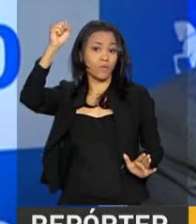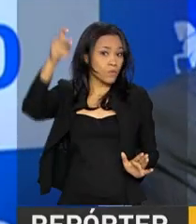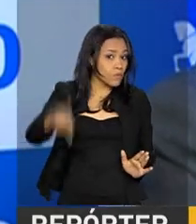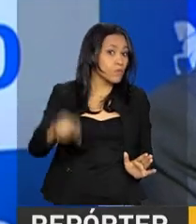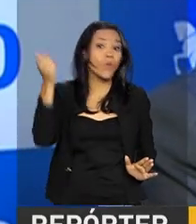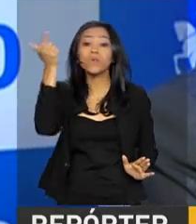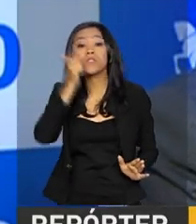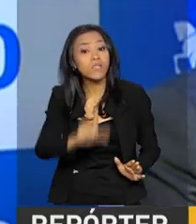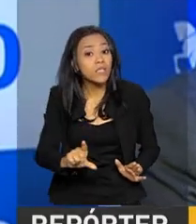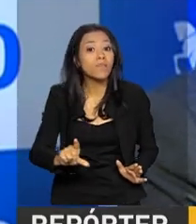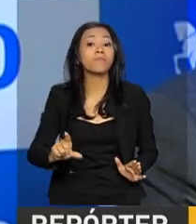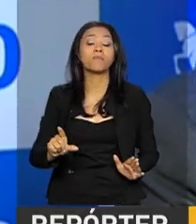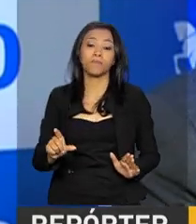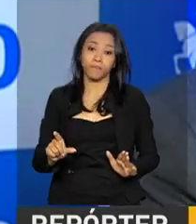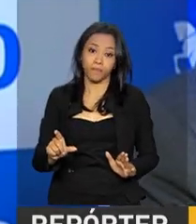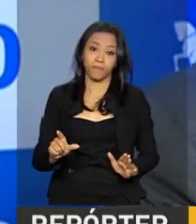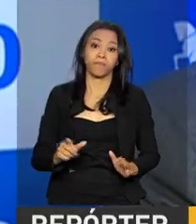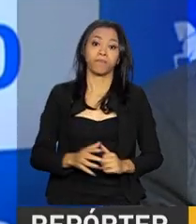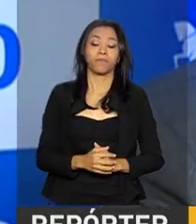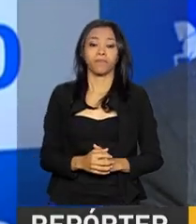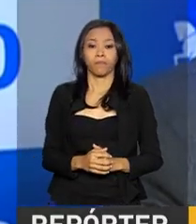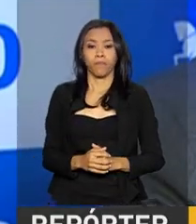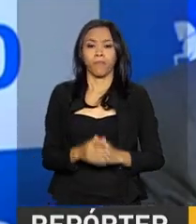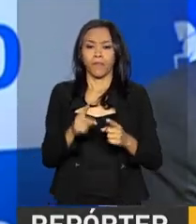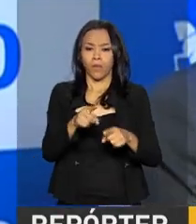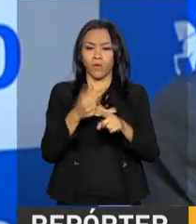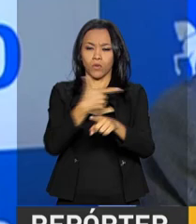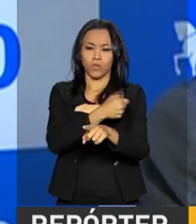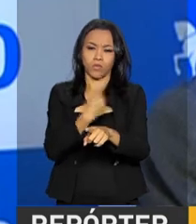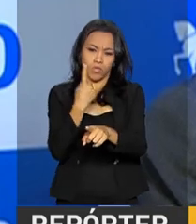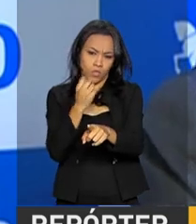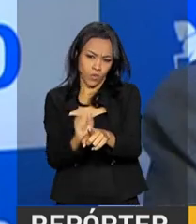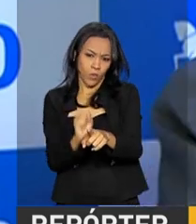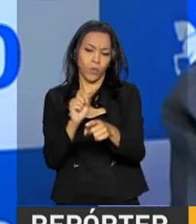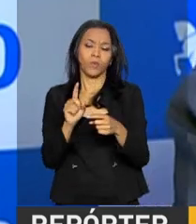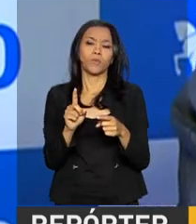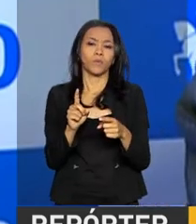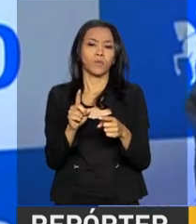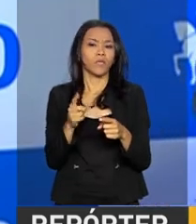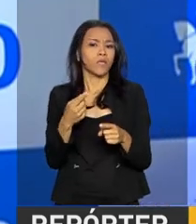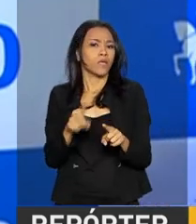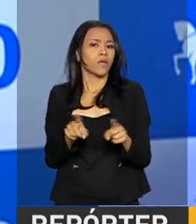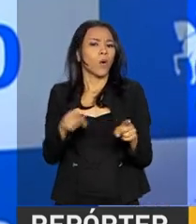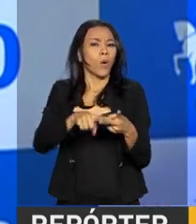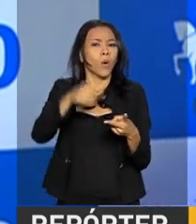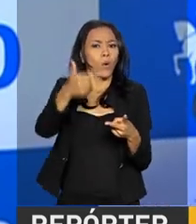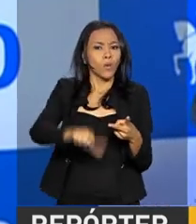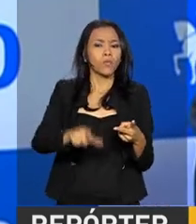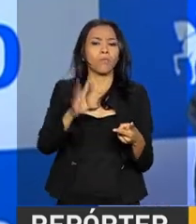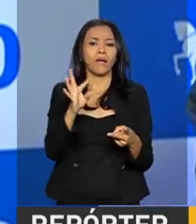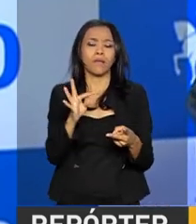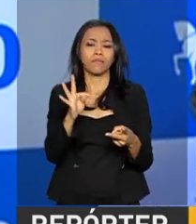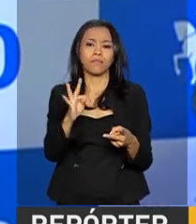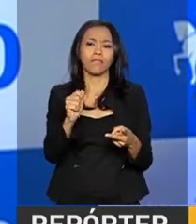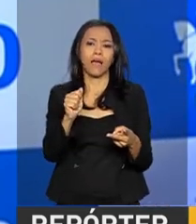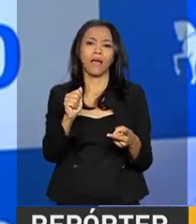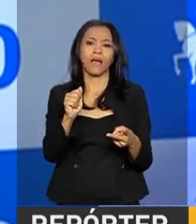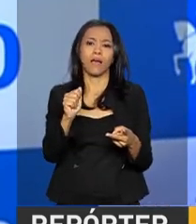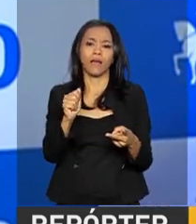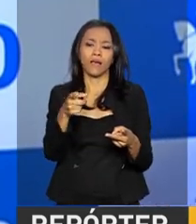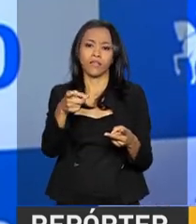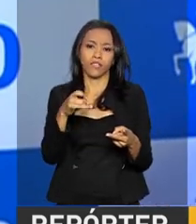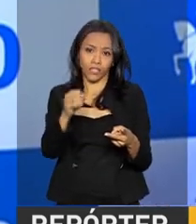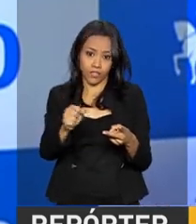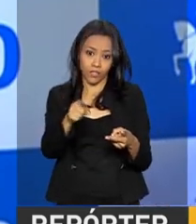algo próximo a 4% em 2018 tá certo com uma inflação de 3 uma taxa de desemprego que no final do ano deve estar na casa dos